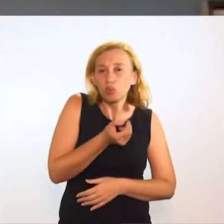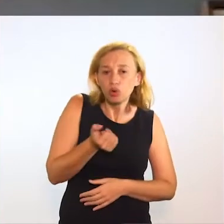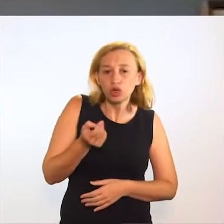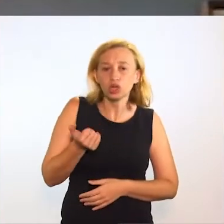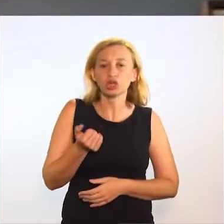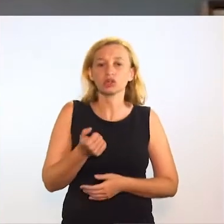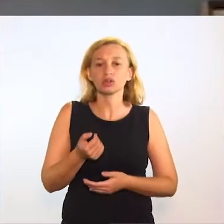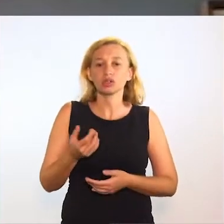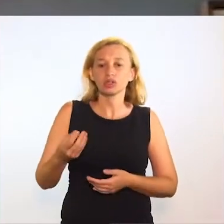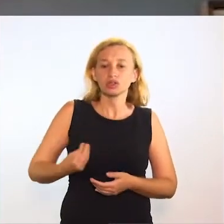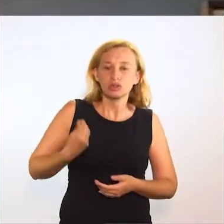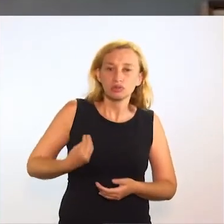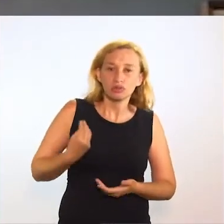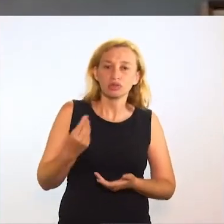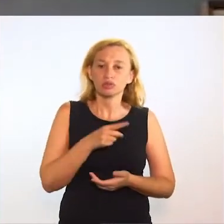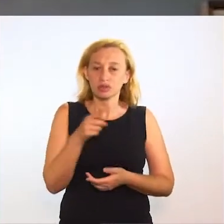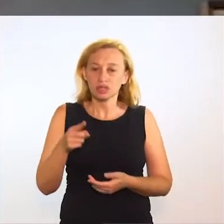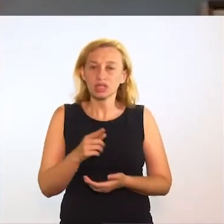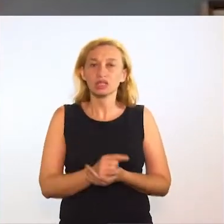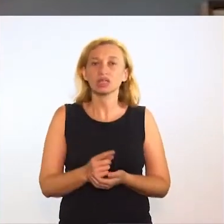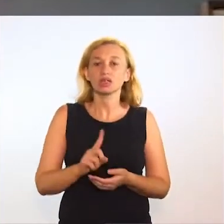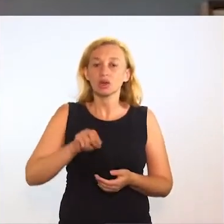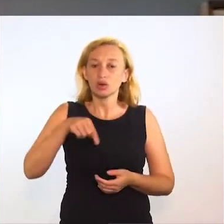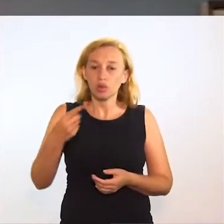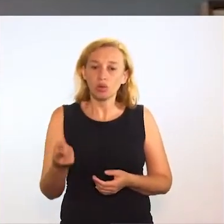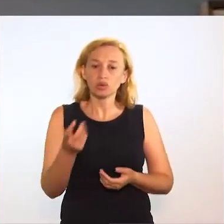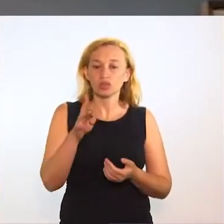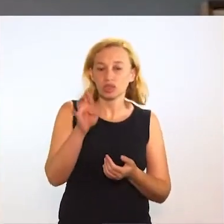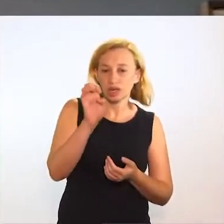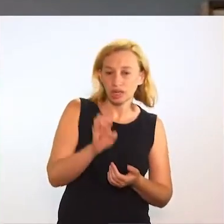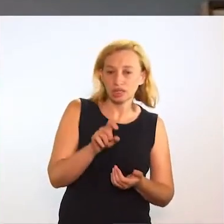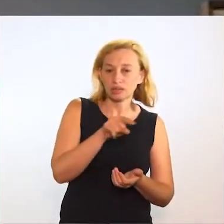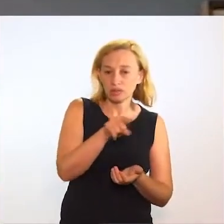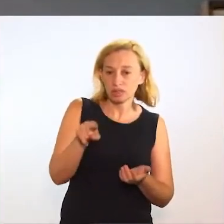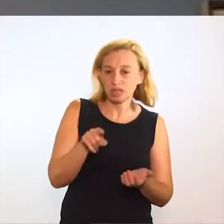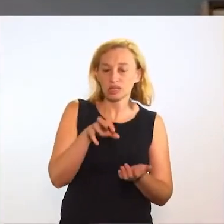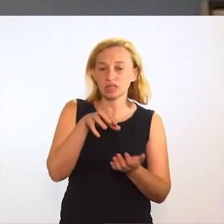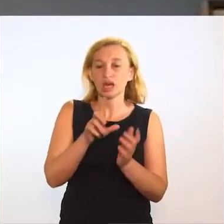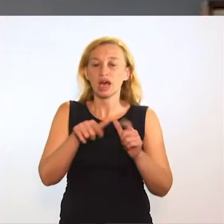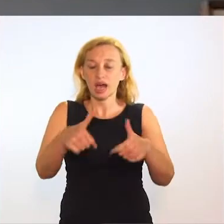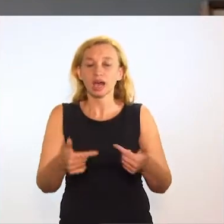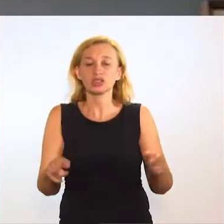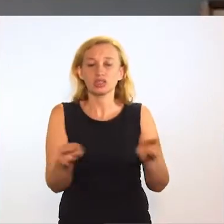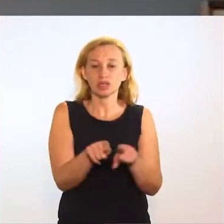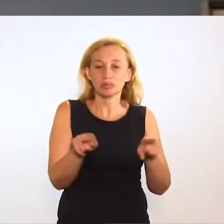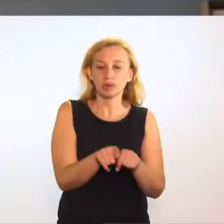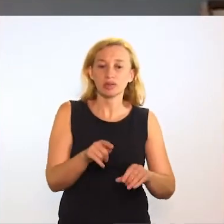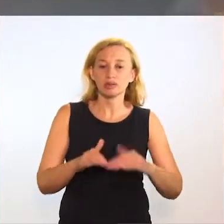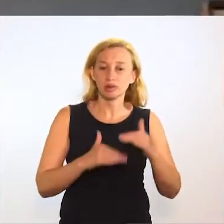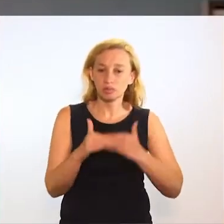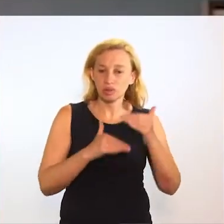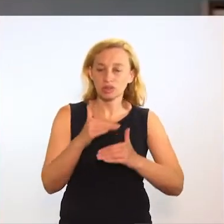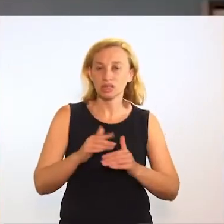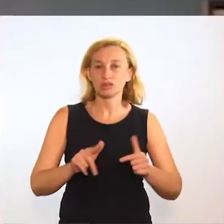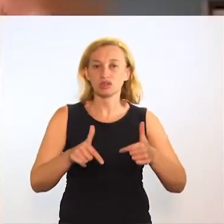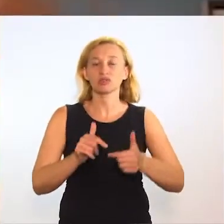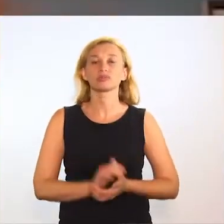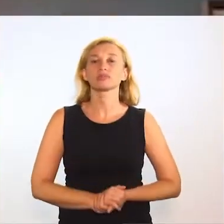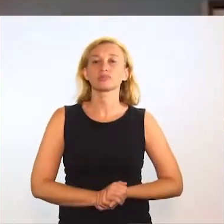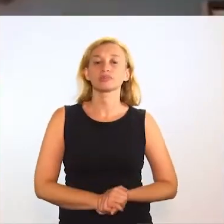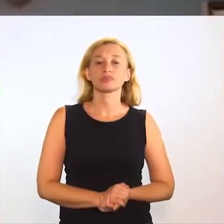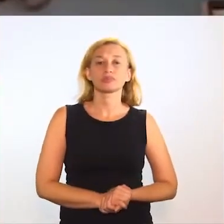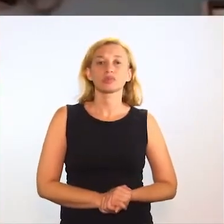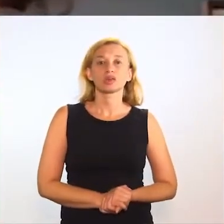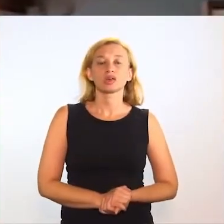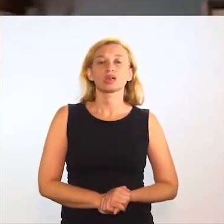falarem um pouco da vivência de vocês, que outras redes vocês atuam também, que são importantes também para alimentar esse processo?